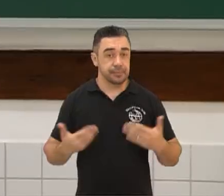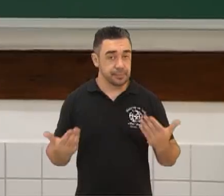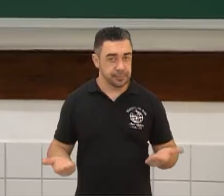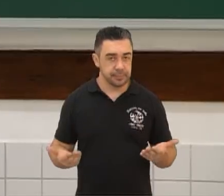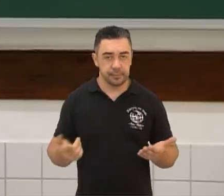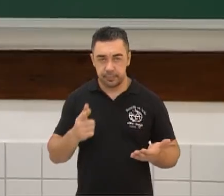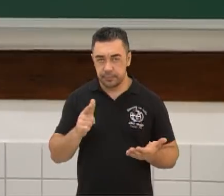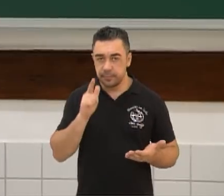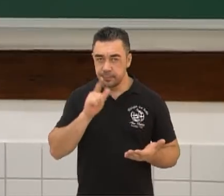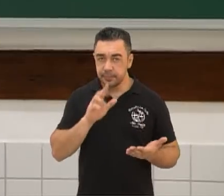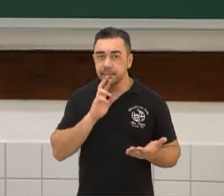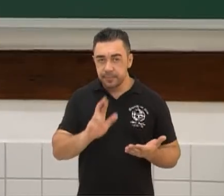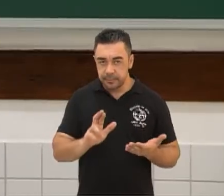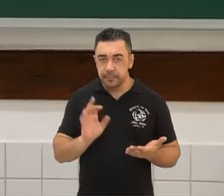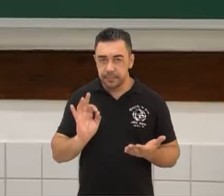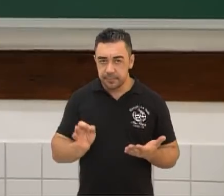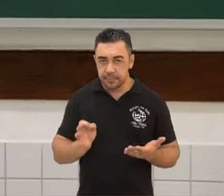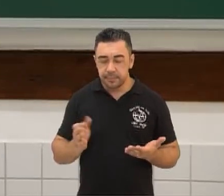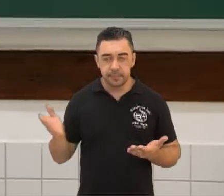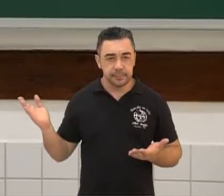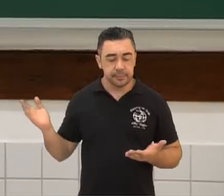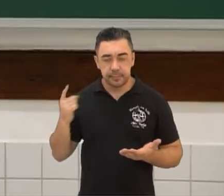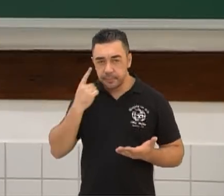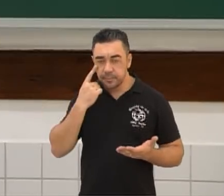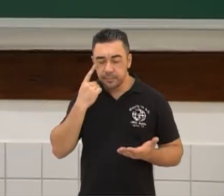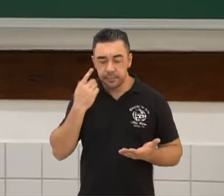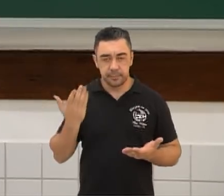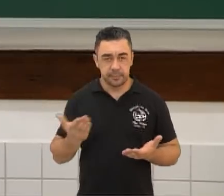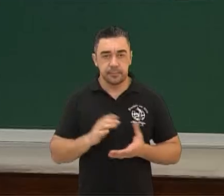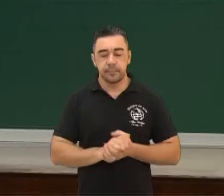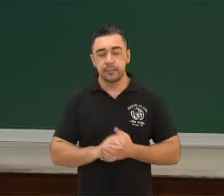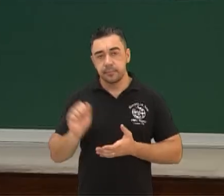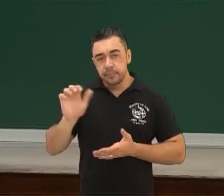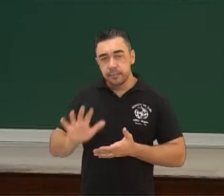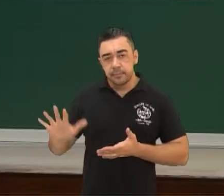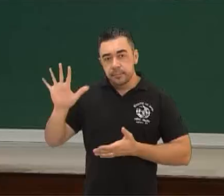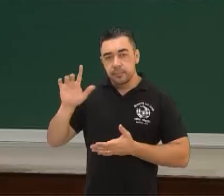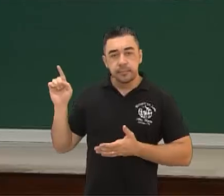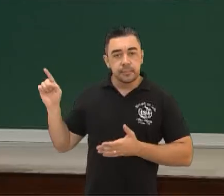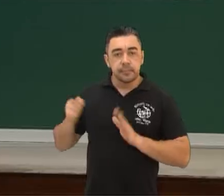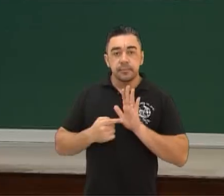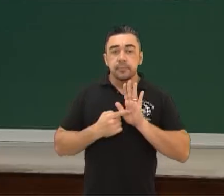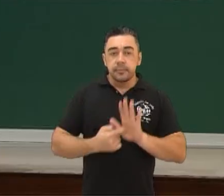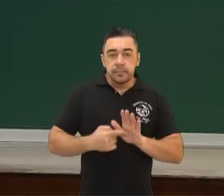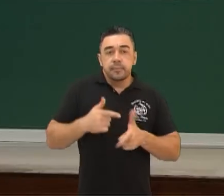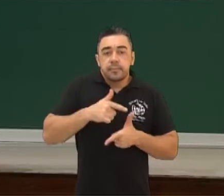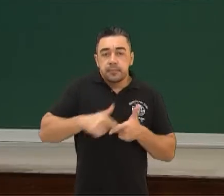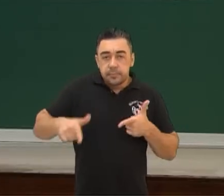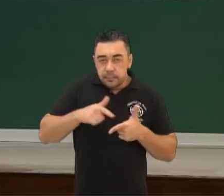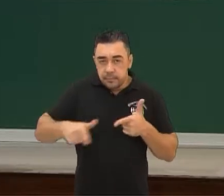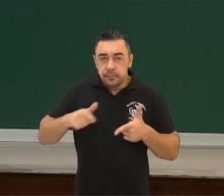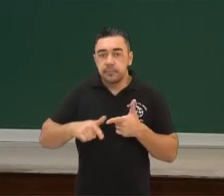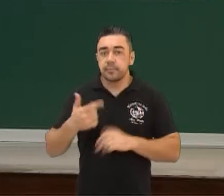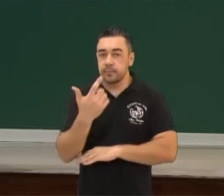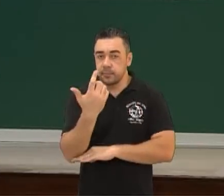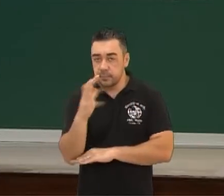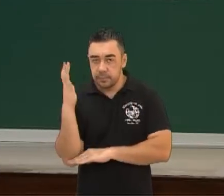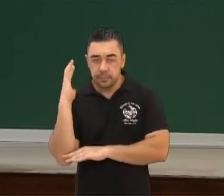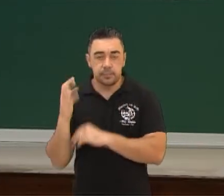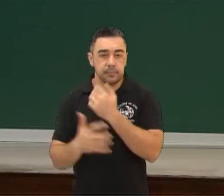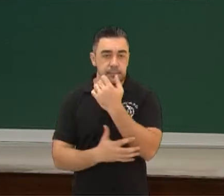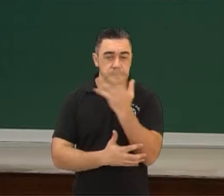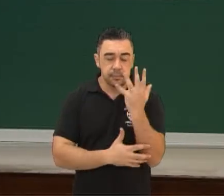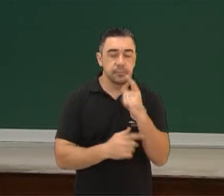Então, pessoal, conseguiram responder a atividade? Então, vamos ver lá, né? A imagem ao lado representa um problema ambiental gerado ali